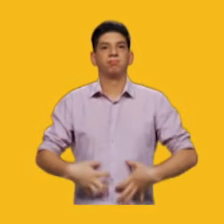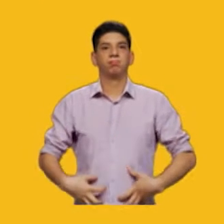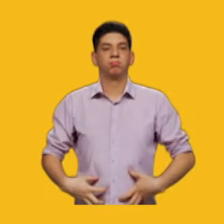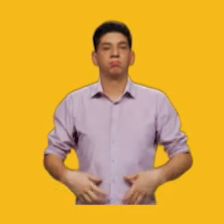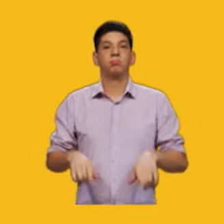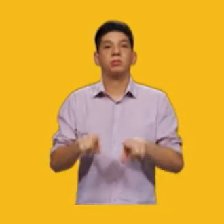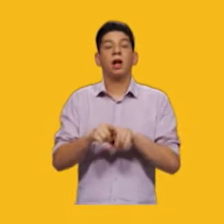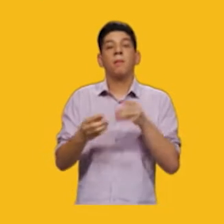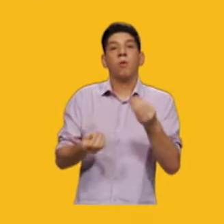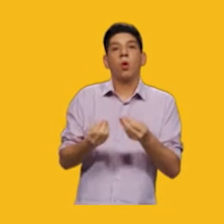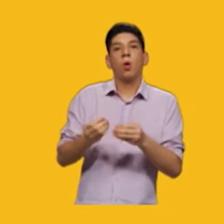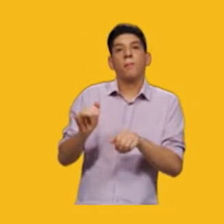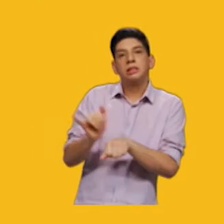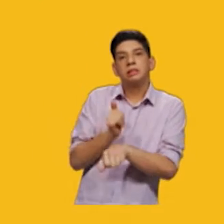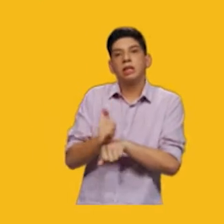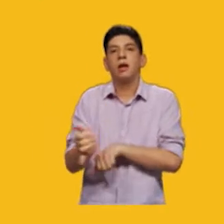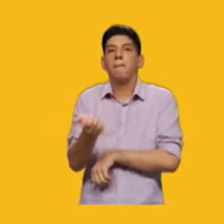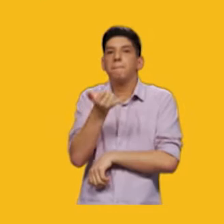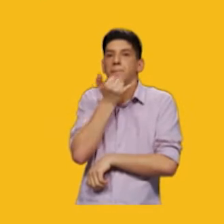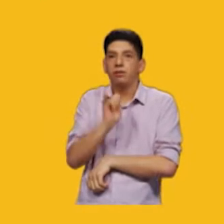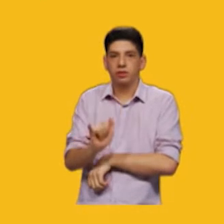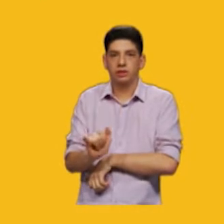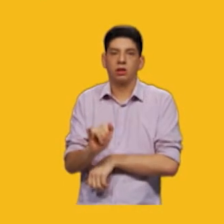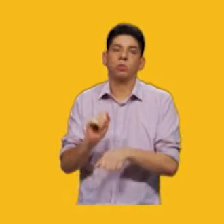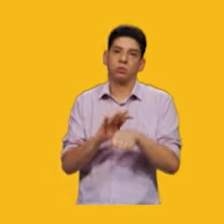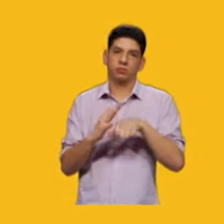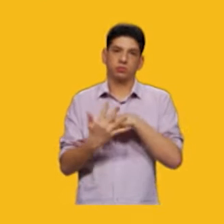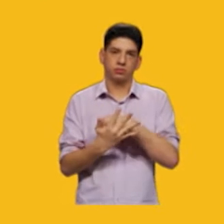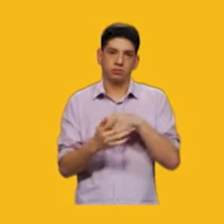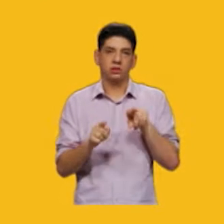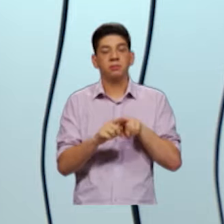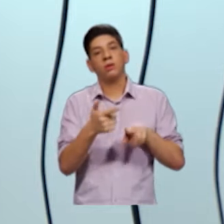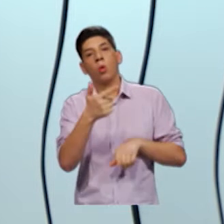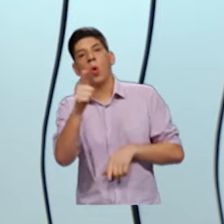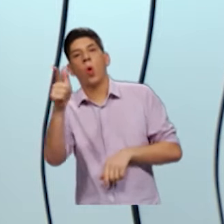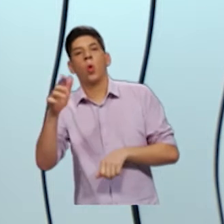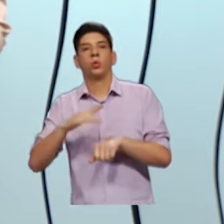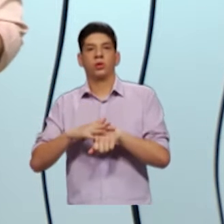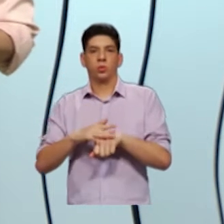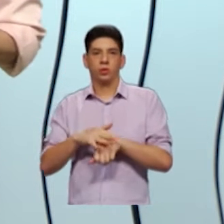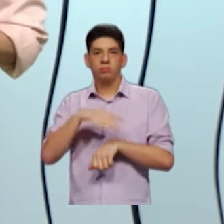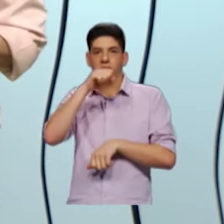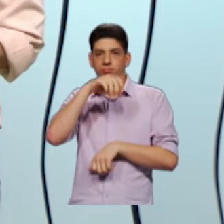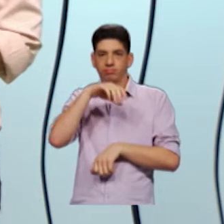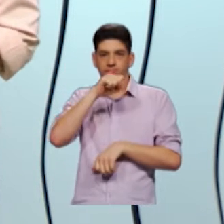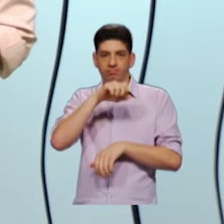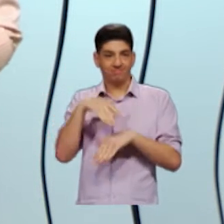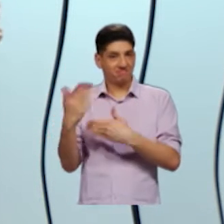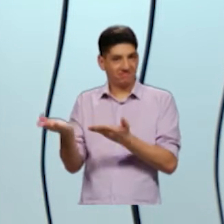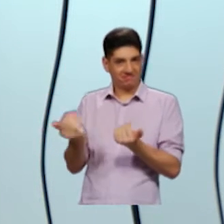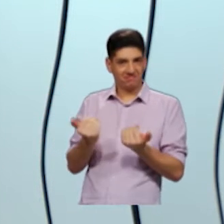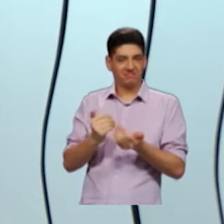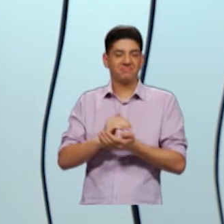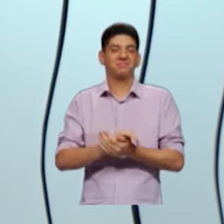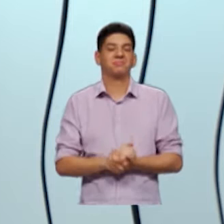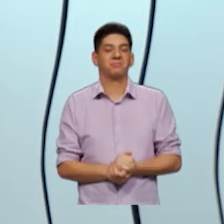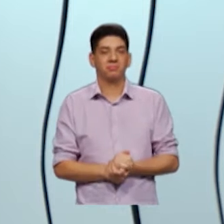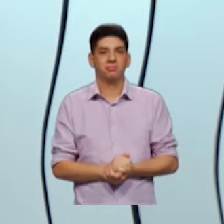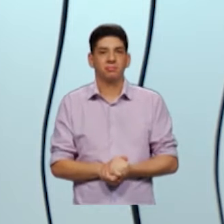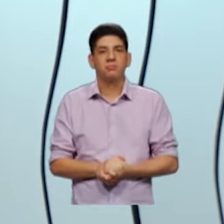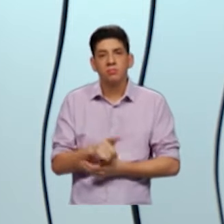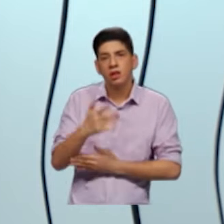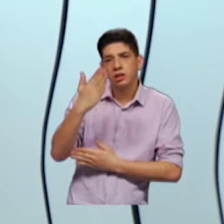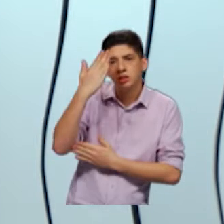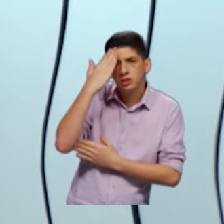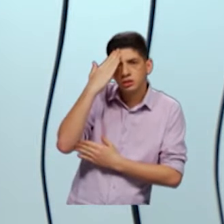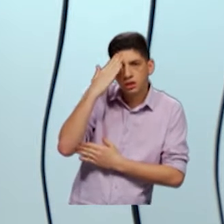medidas de prevenção do Covid-19 e outras doenças respiratórias. Então, vamos lá. Você sabe que